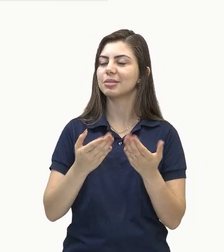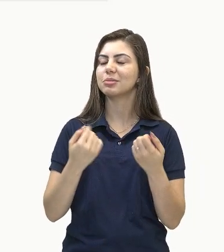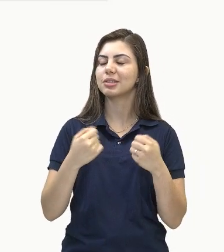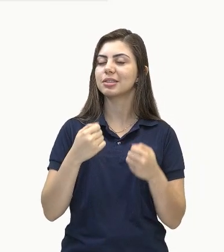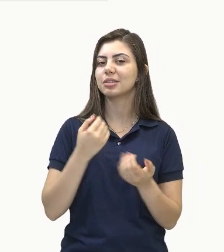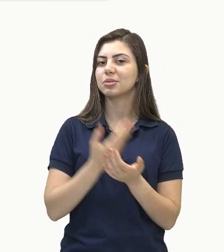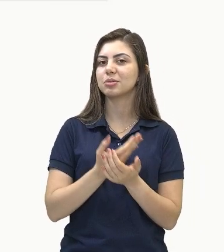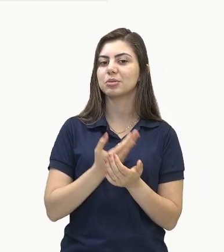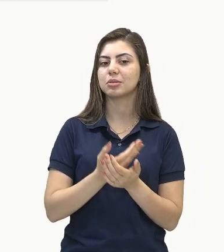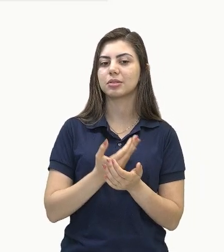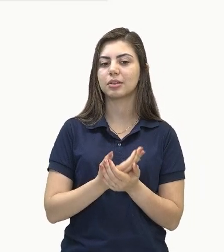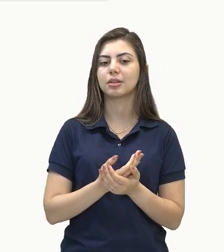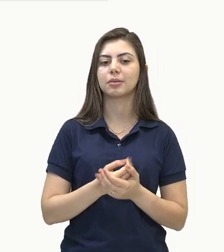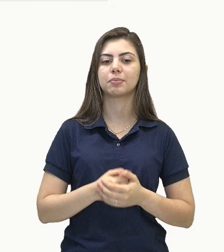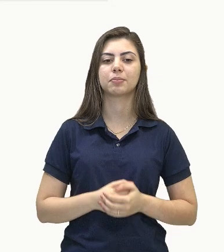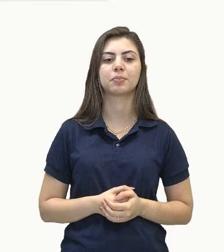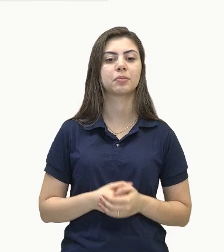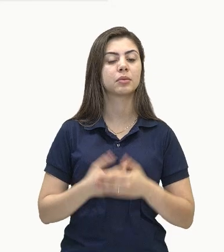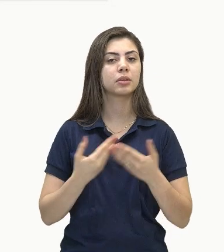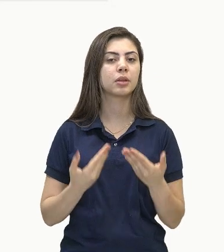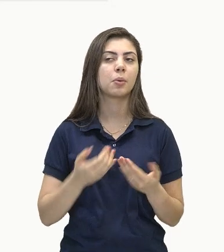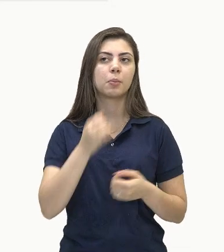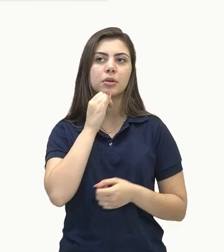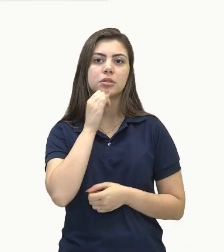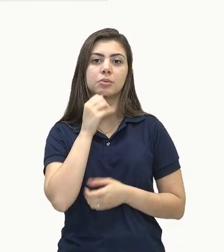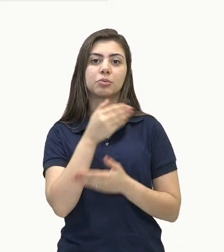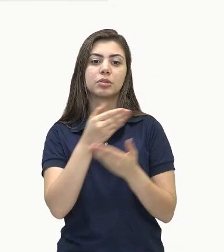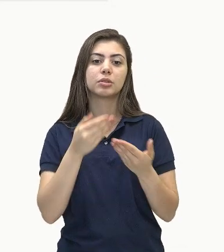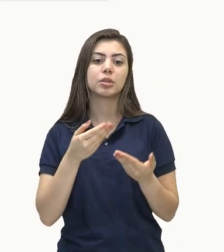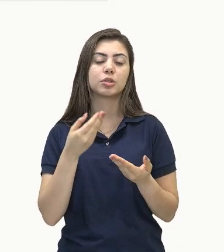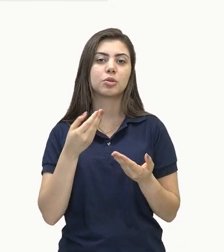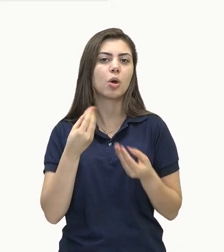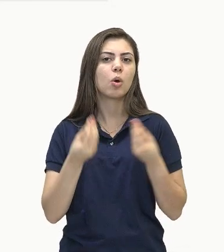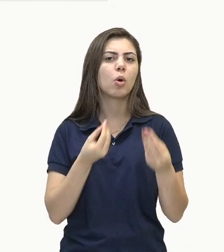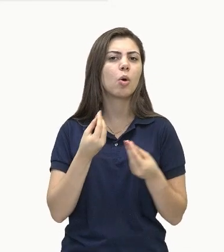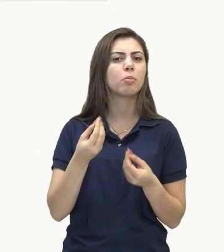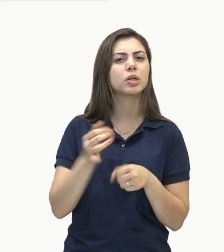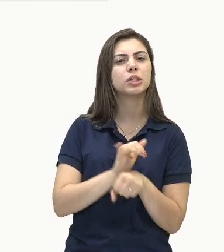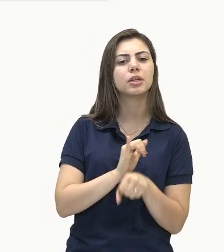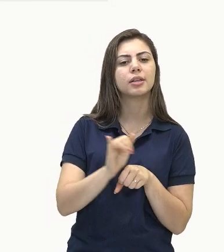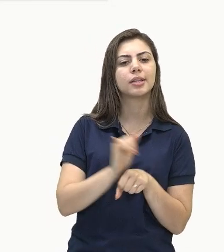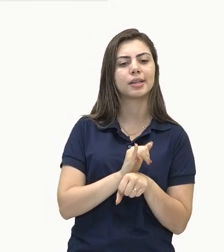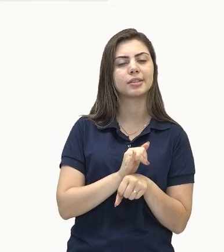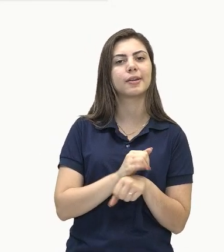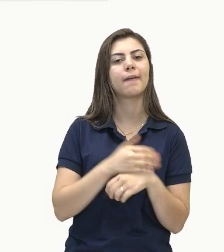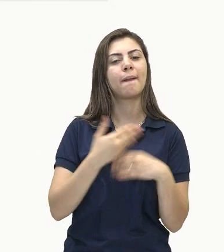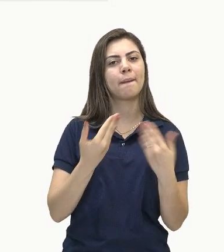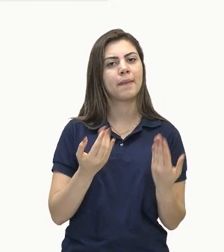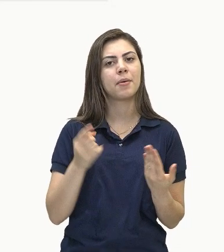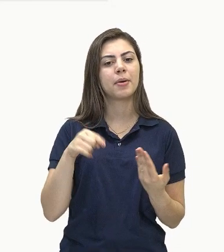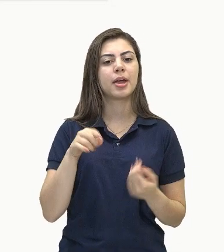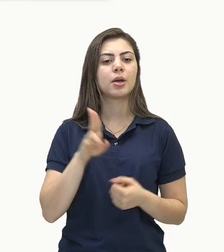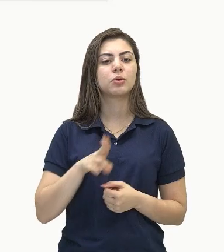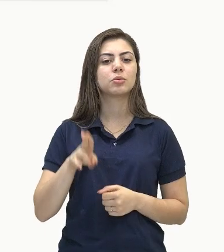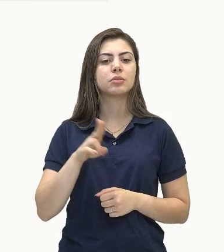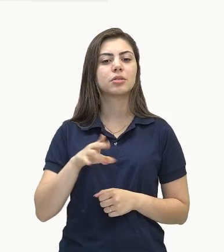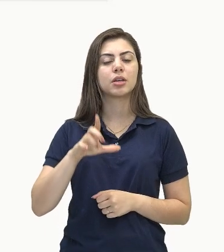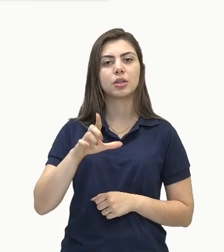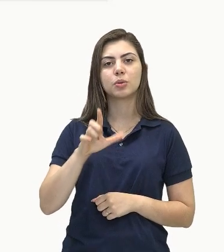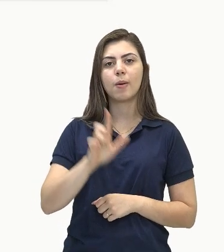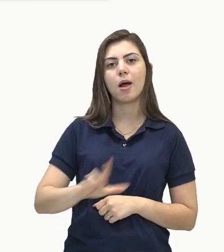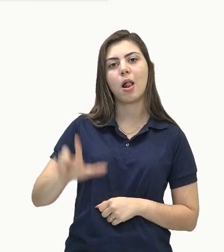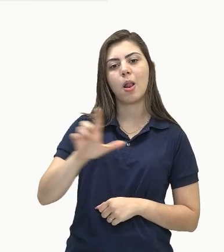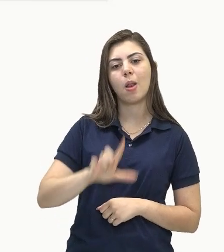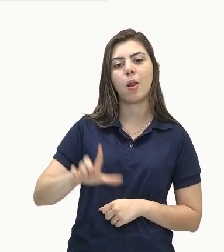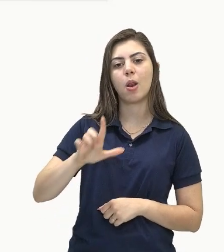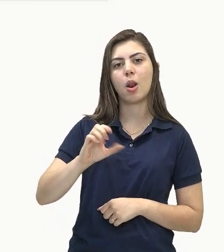ser feito por meio da lógica. Então, o ato de persuadir alguém pode ser